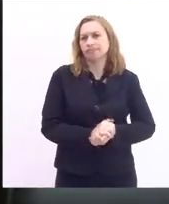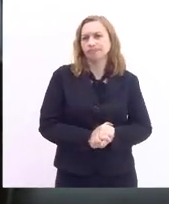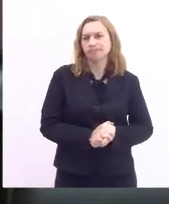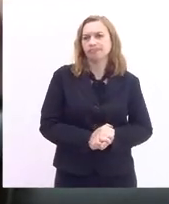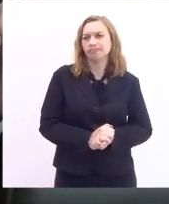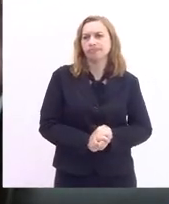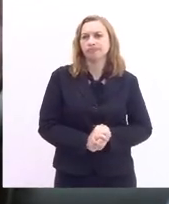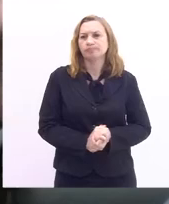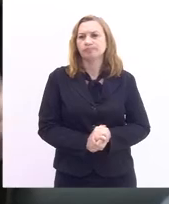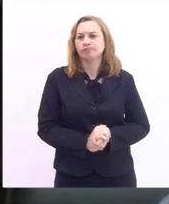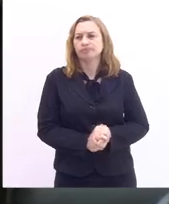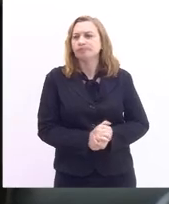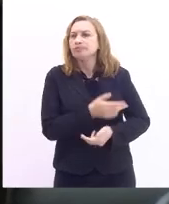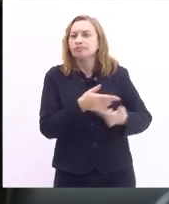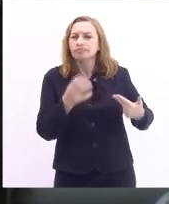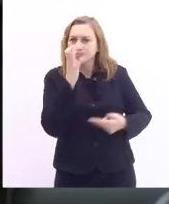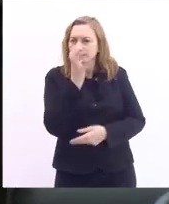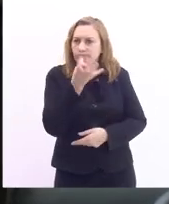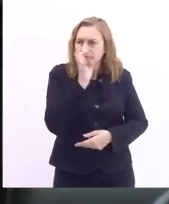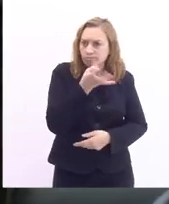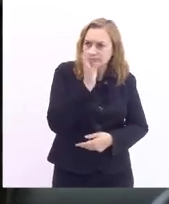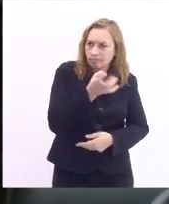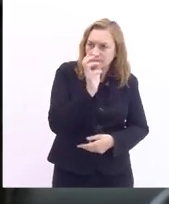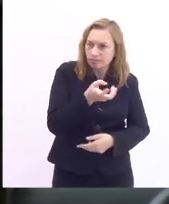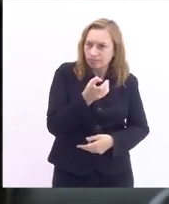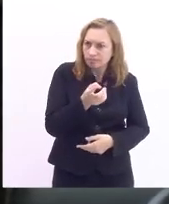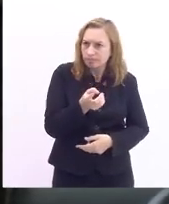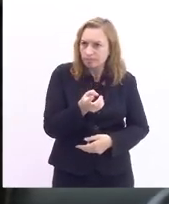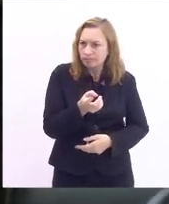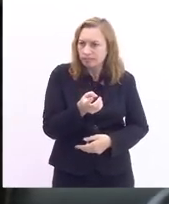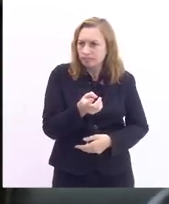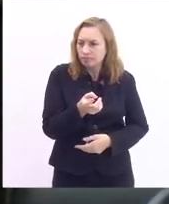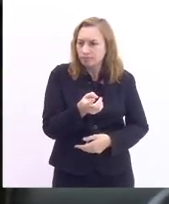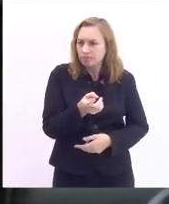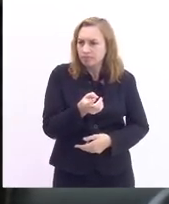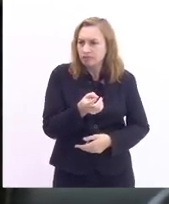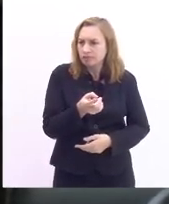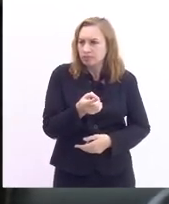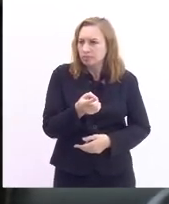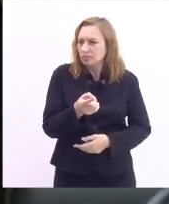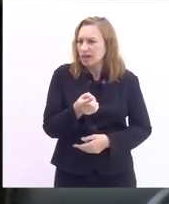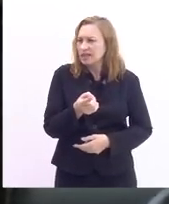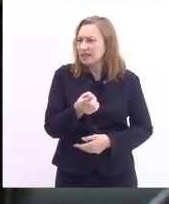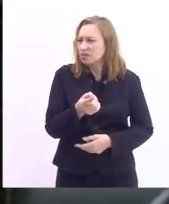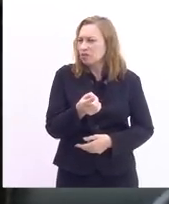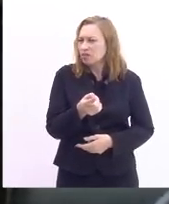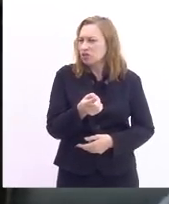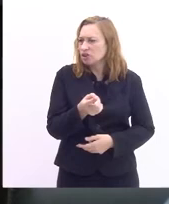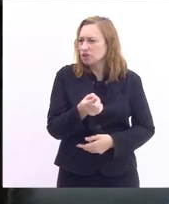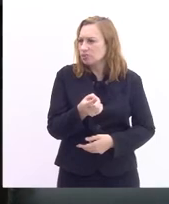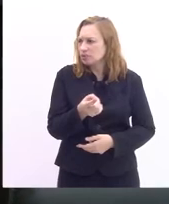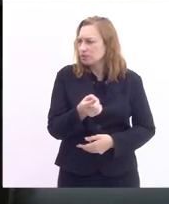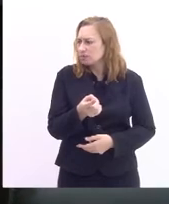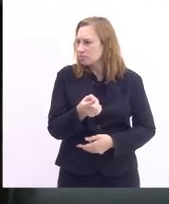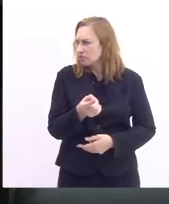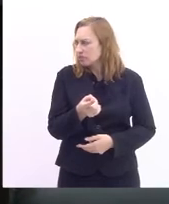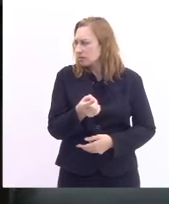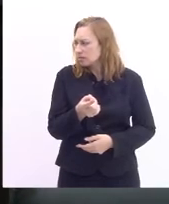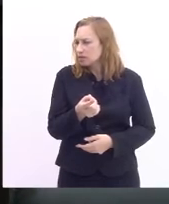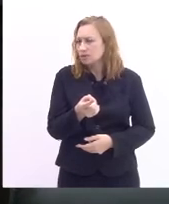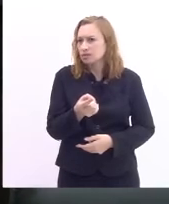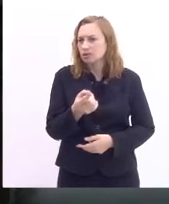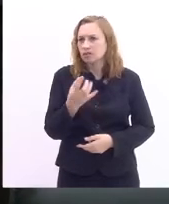assédio moral várias denúncias de assédio moral todos os diretores do CRT um